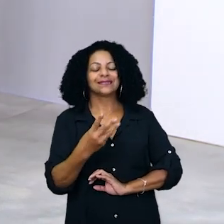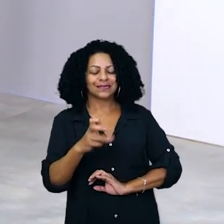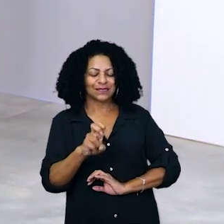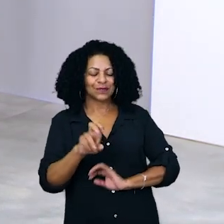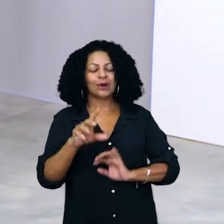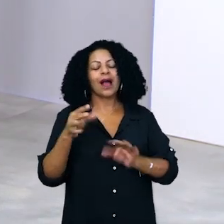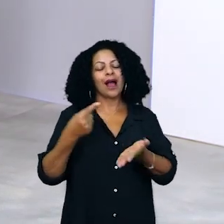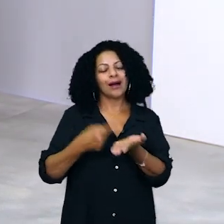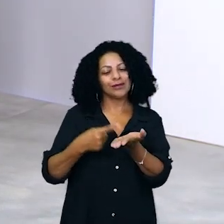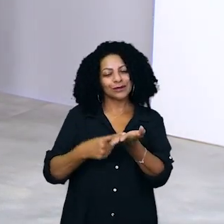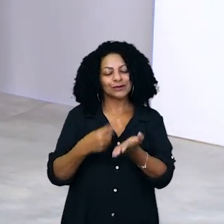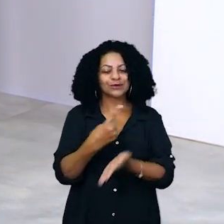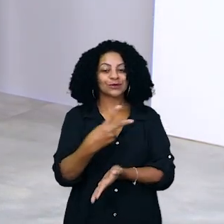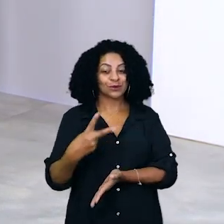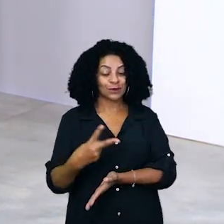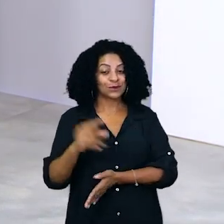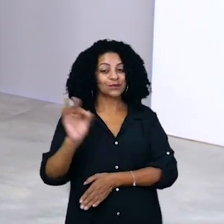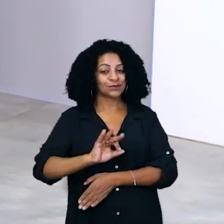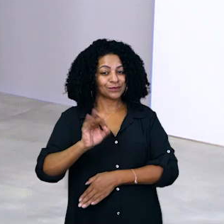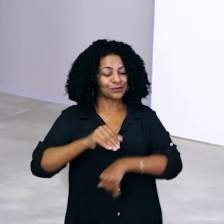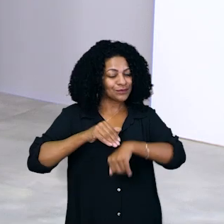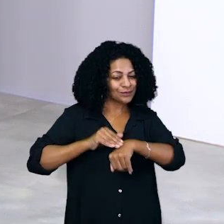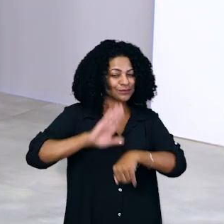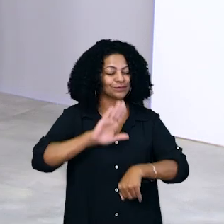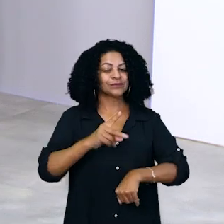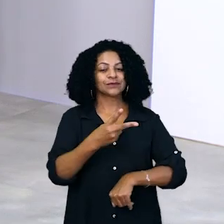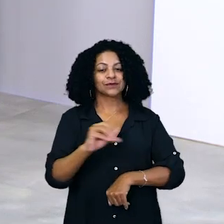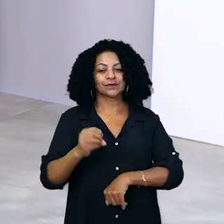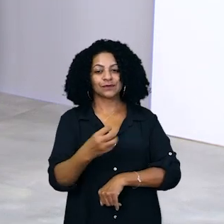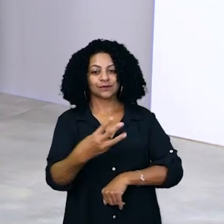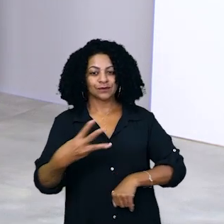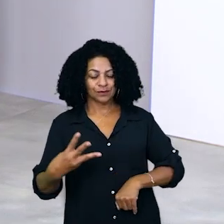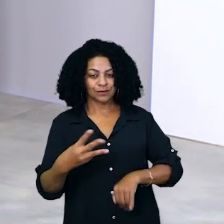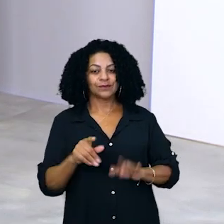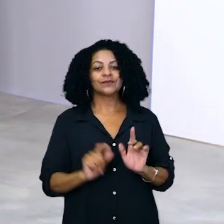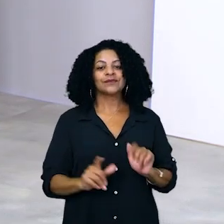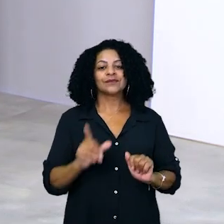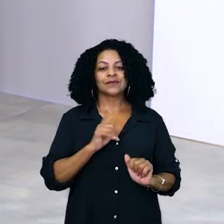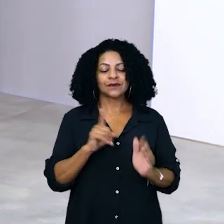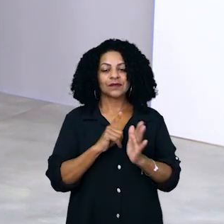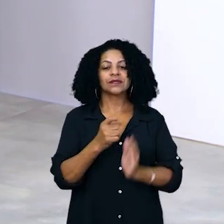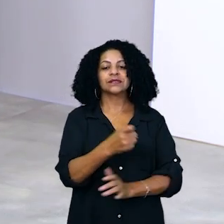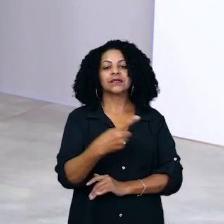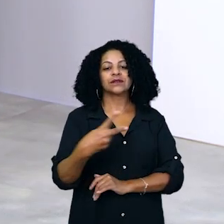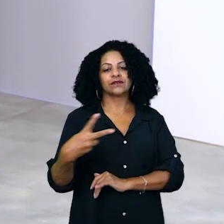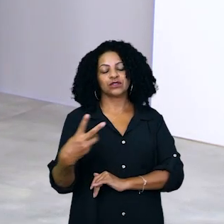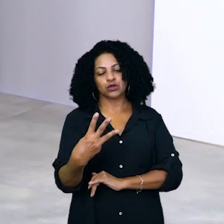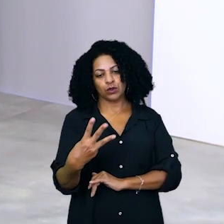136.885 acordos, 12% a mais que em 2023, que teve